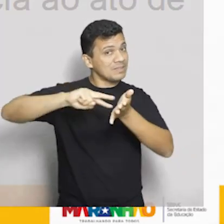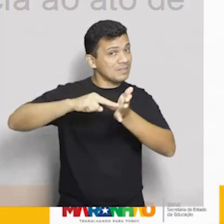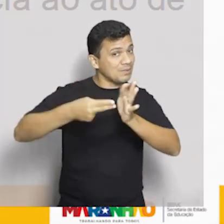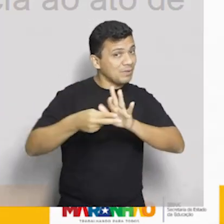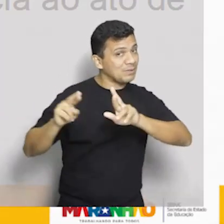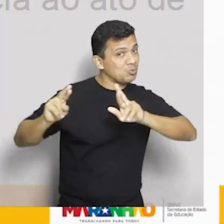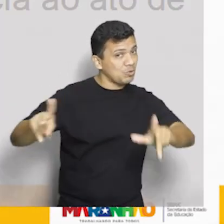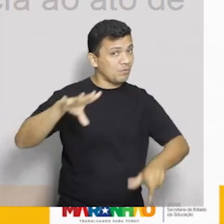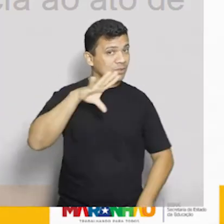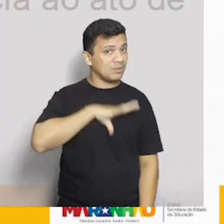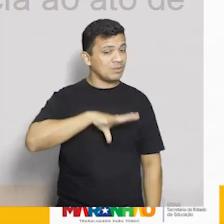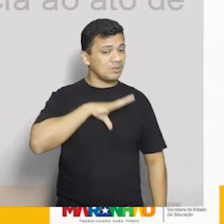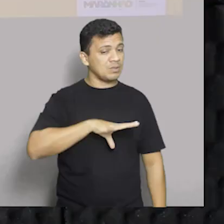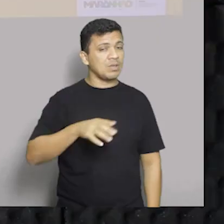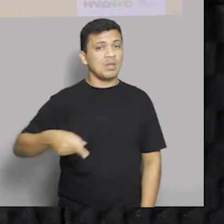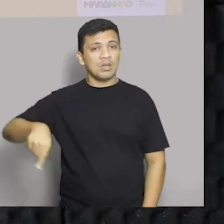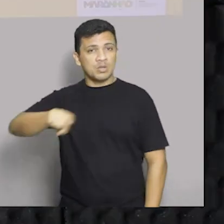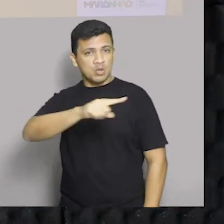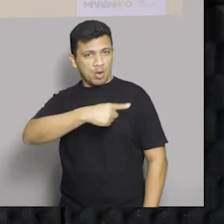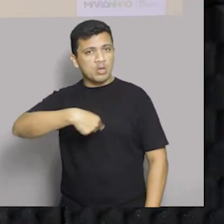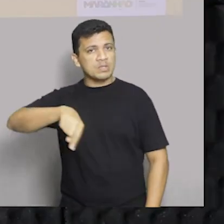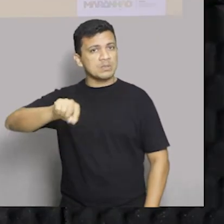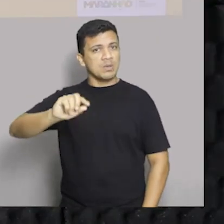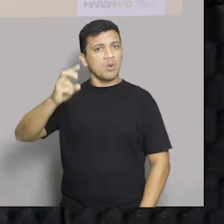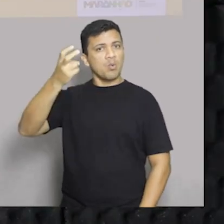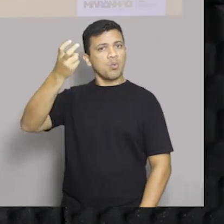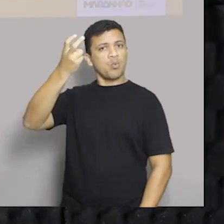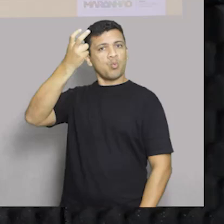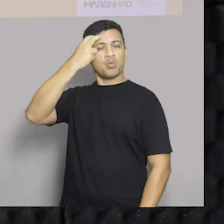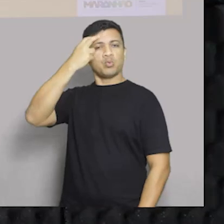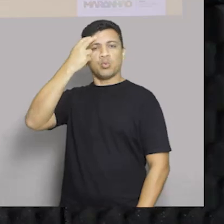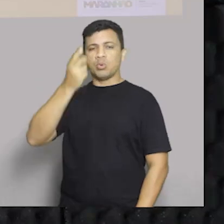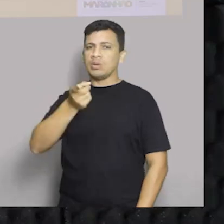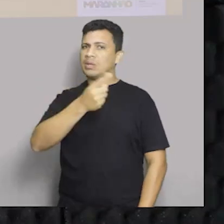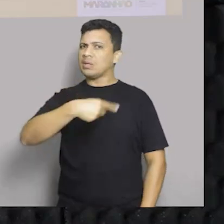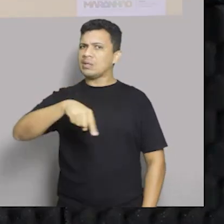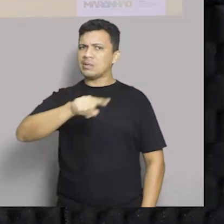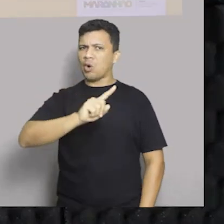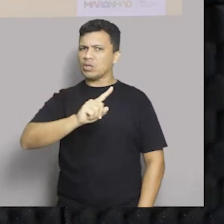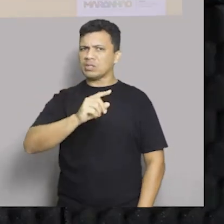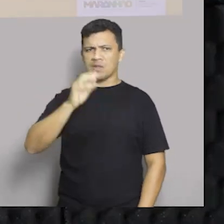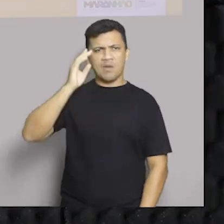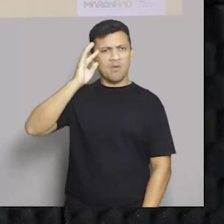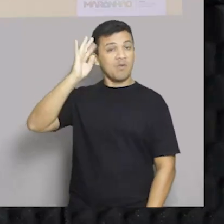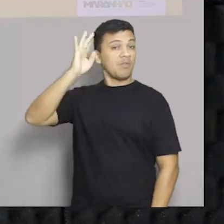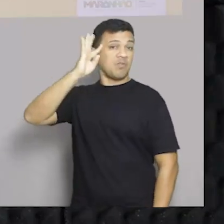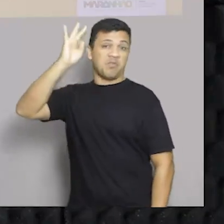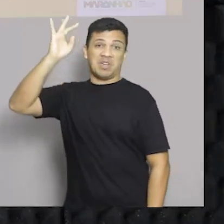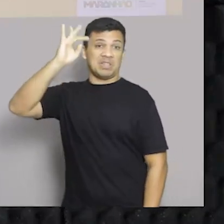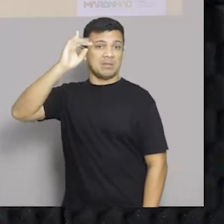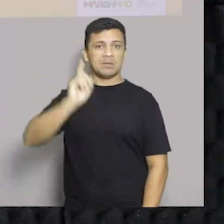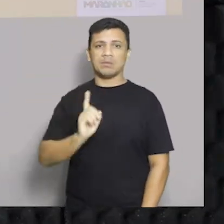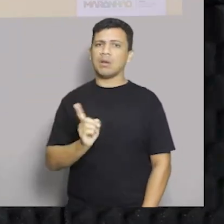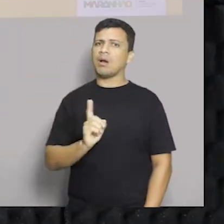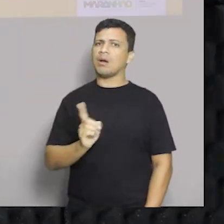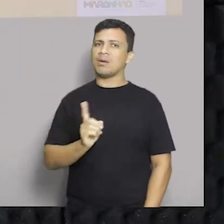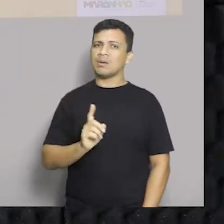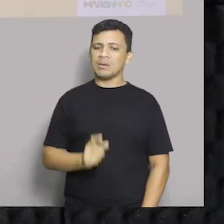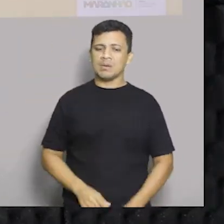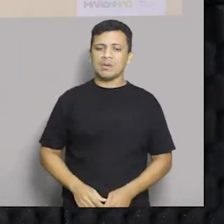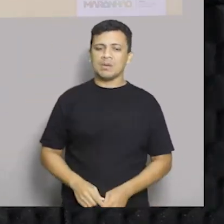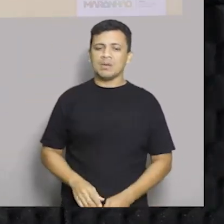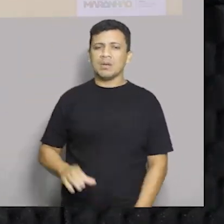Nós somos uma cultura e não uma fantasia, tá bom? Olha que nesse caso a